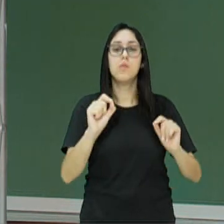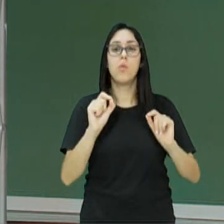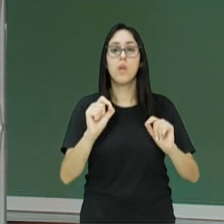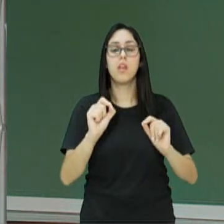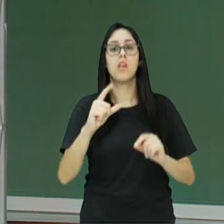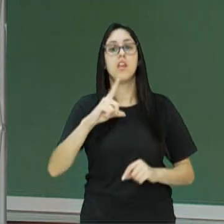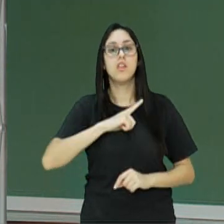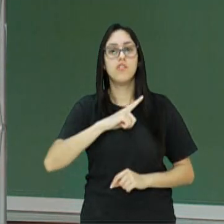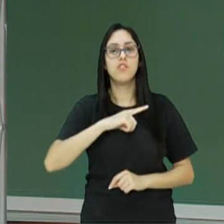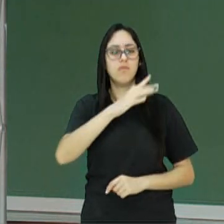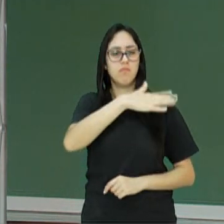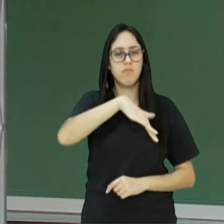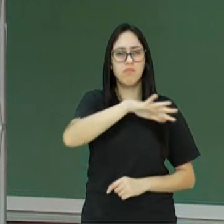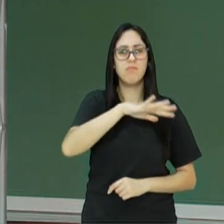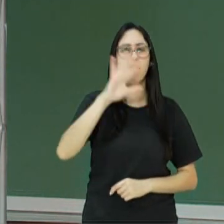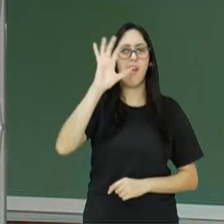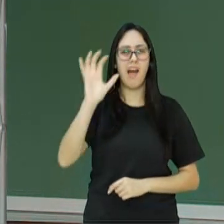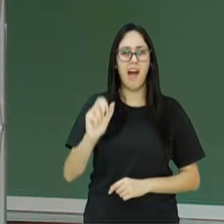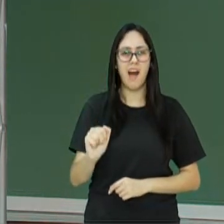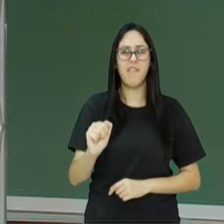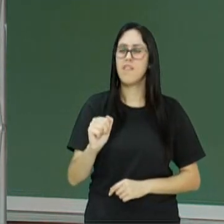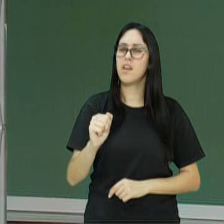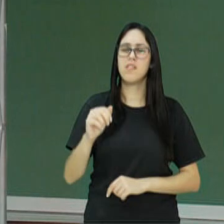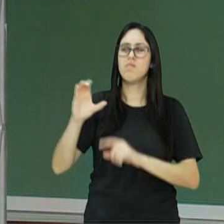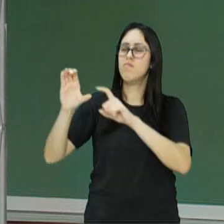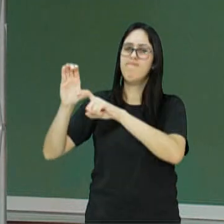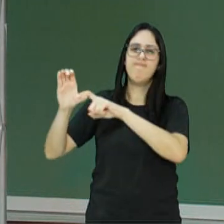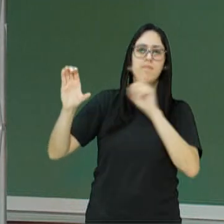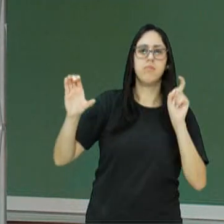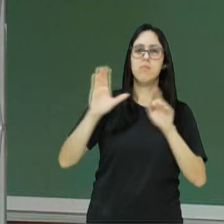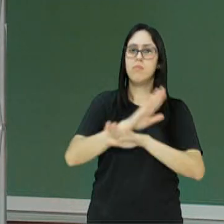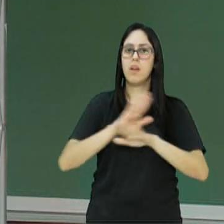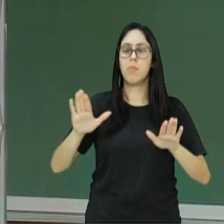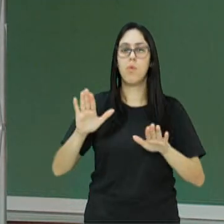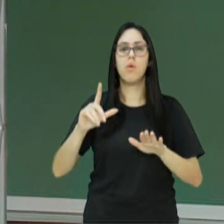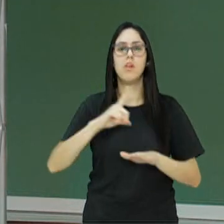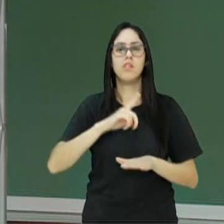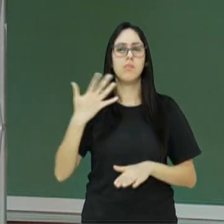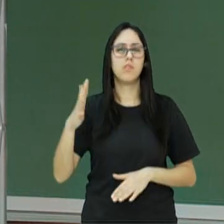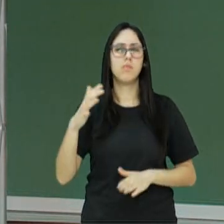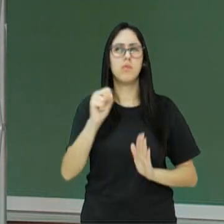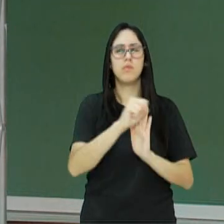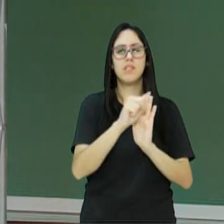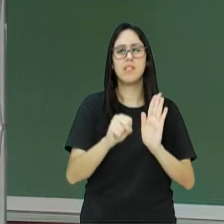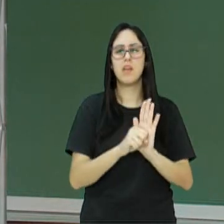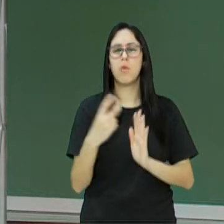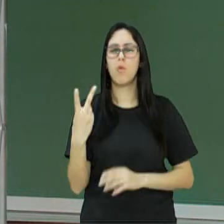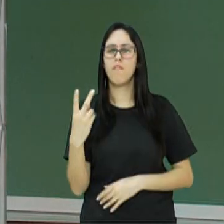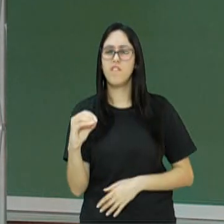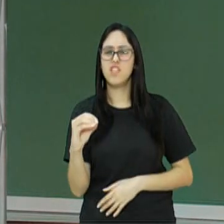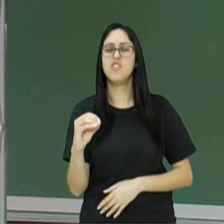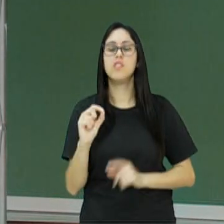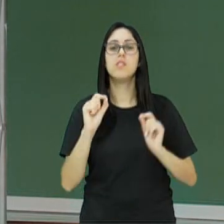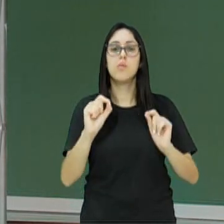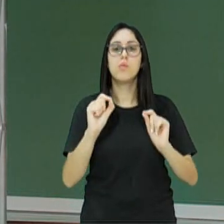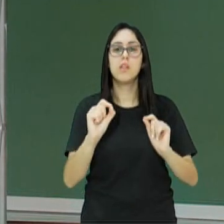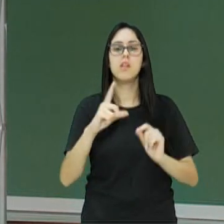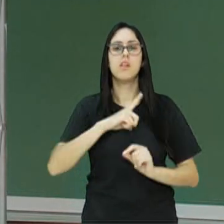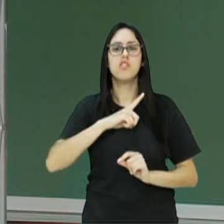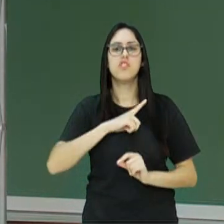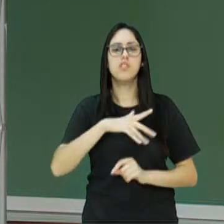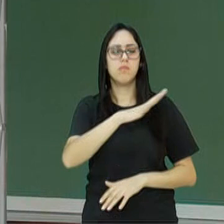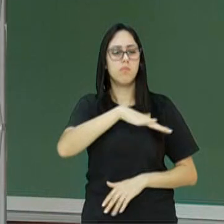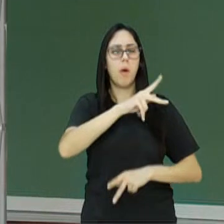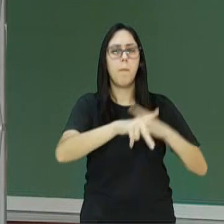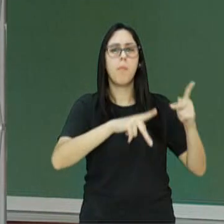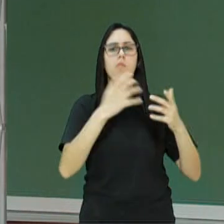das colônias africanas e asiáticas ao longo da segunda metade do século XX, o que faz emergir aí os sentimentos nacionalistas,